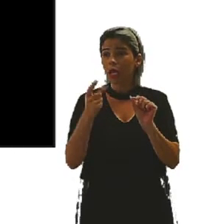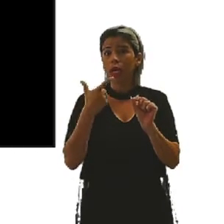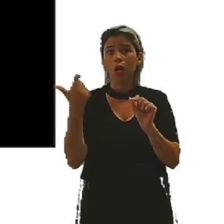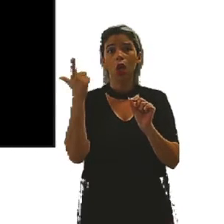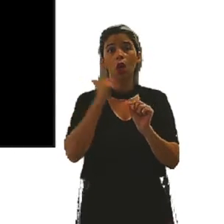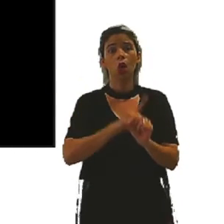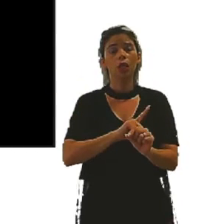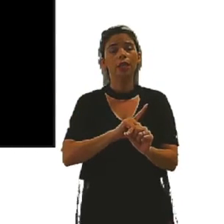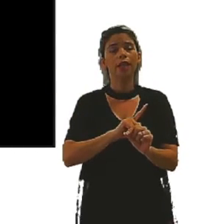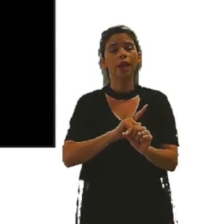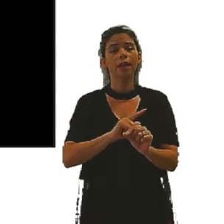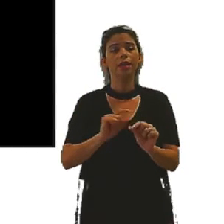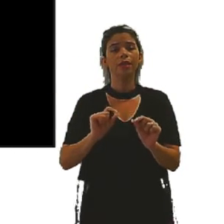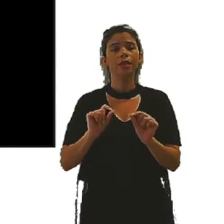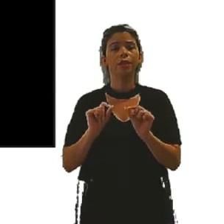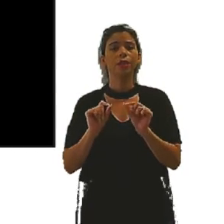apreensão